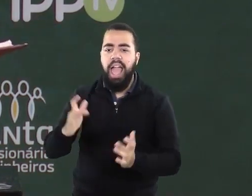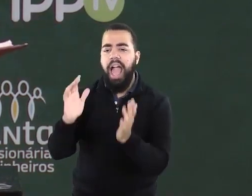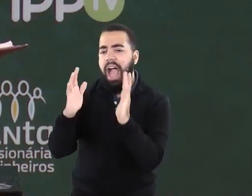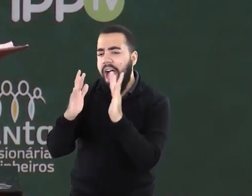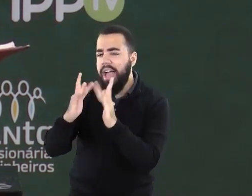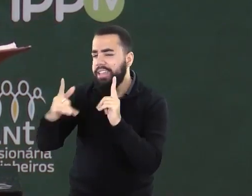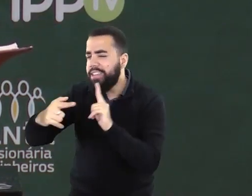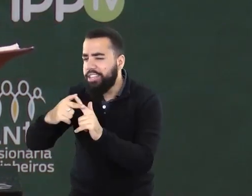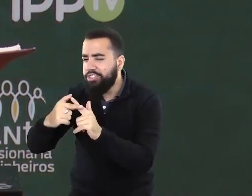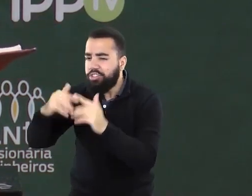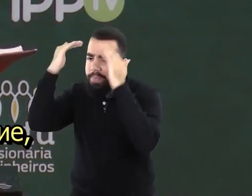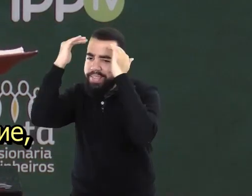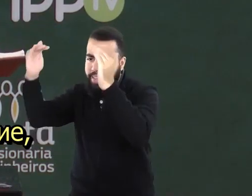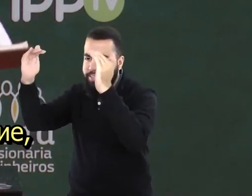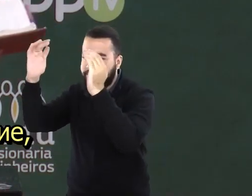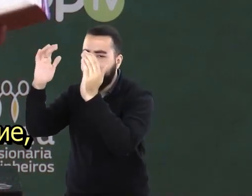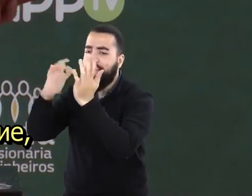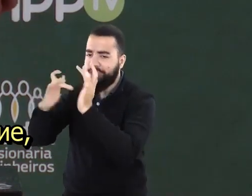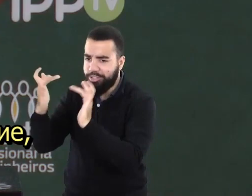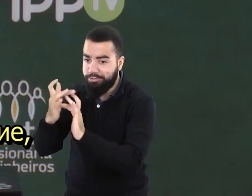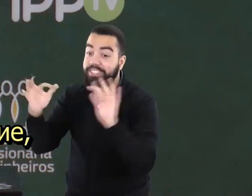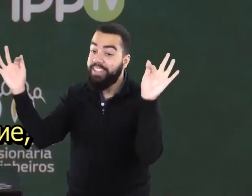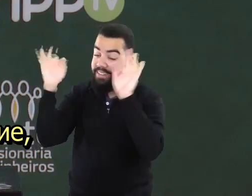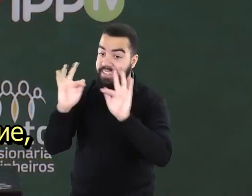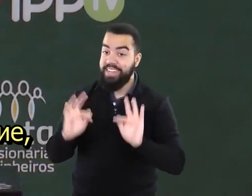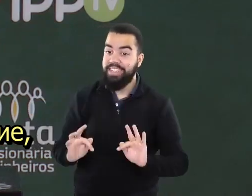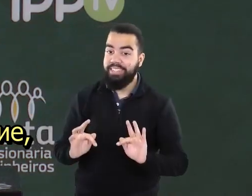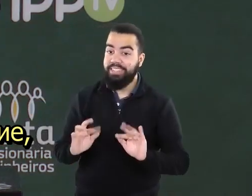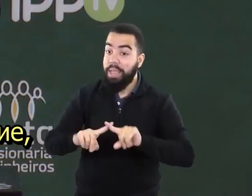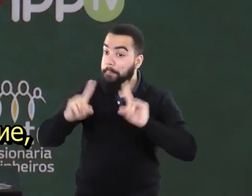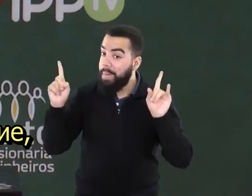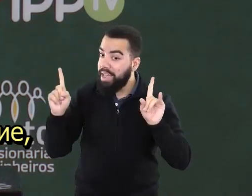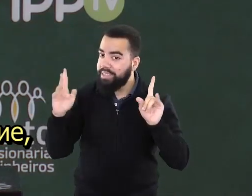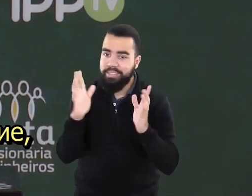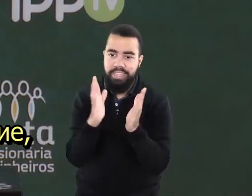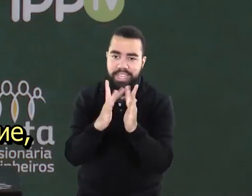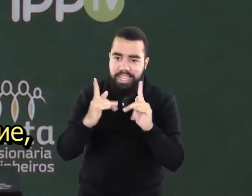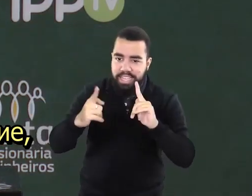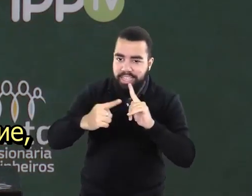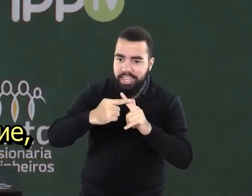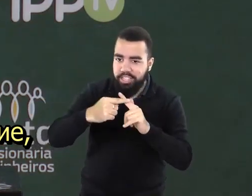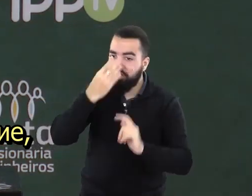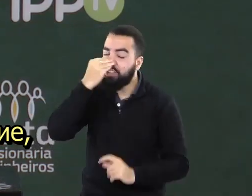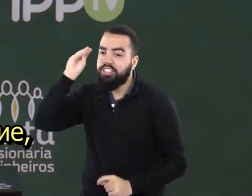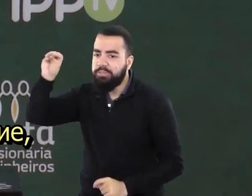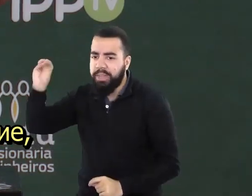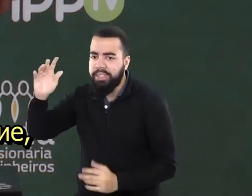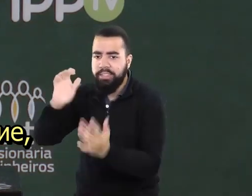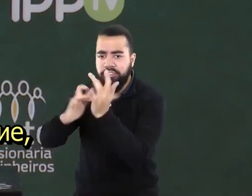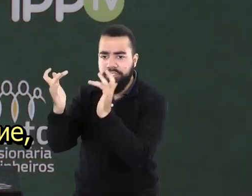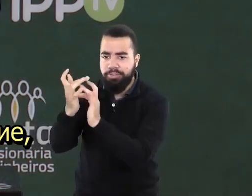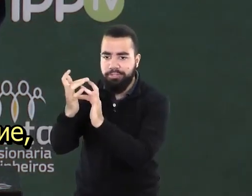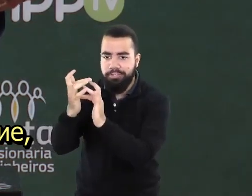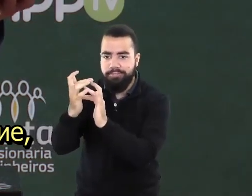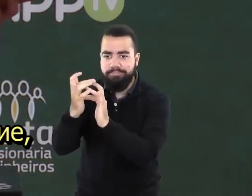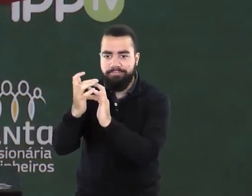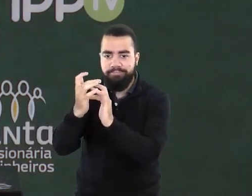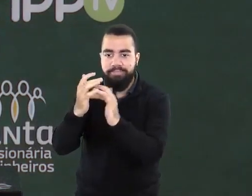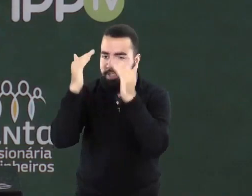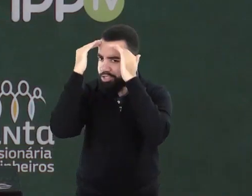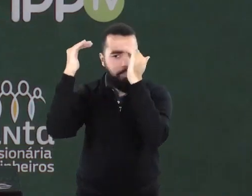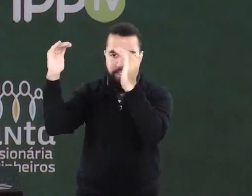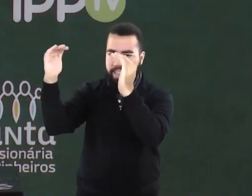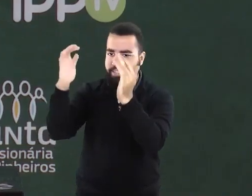Cristo? Mas se a medida para a mulher é a obediência, como a igreja é obediente a Cristo,